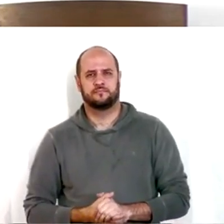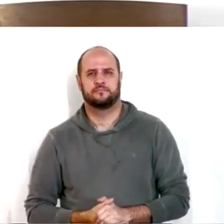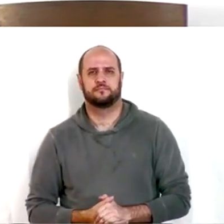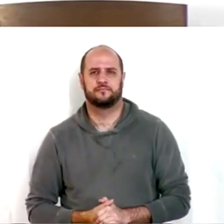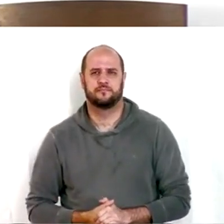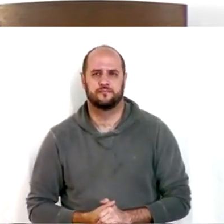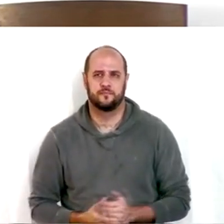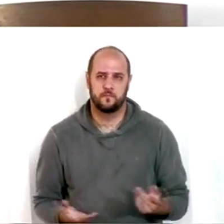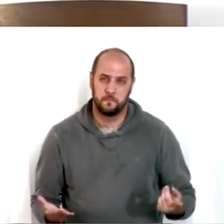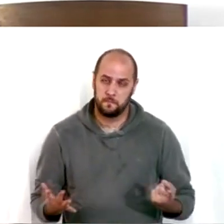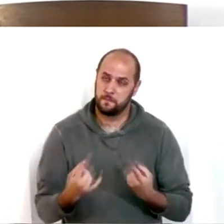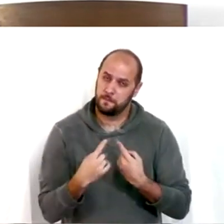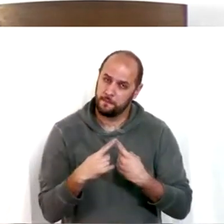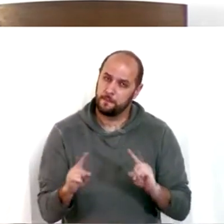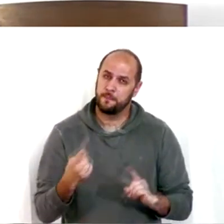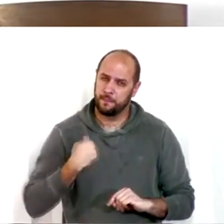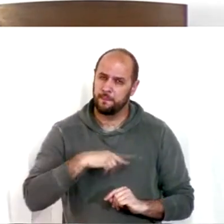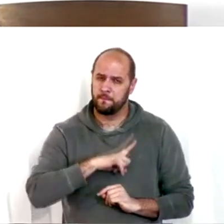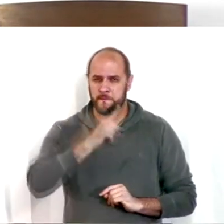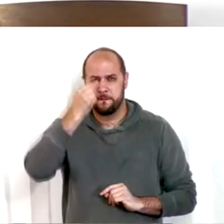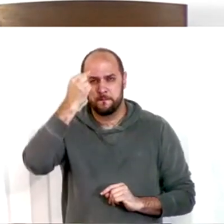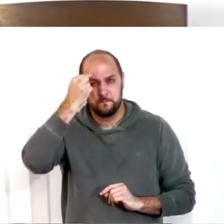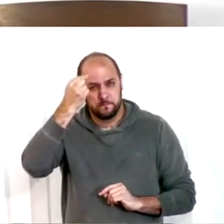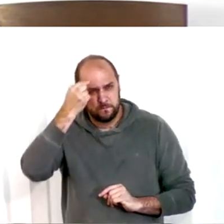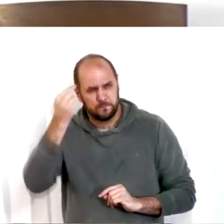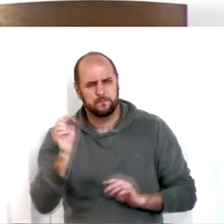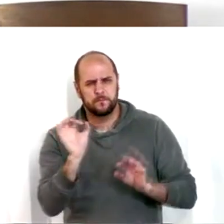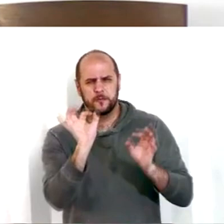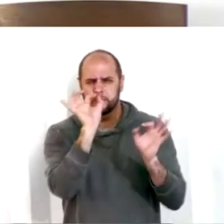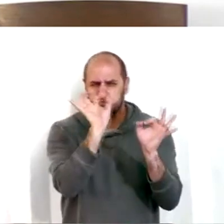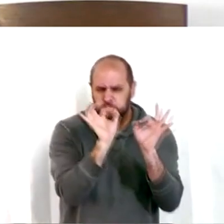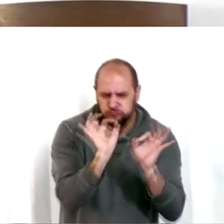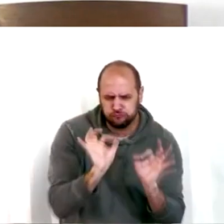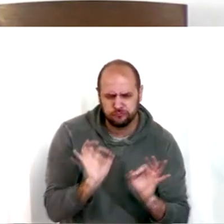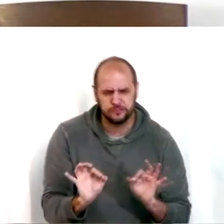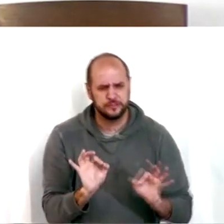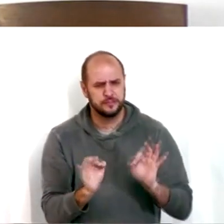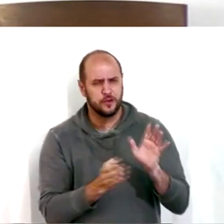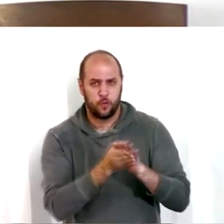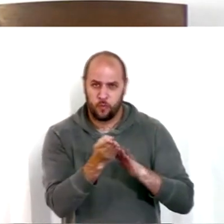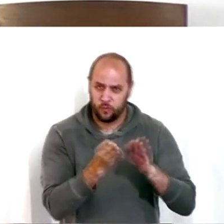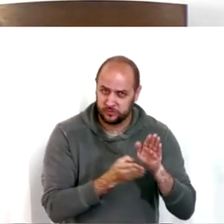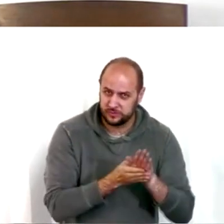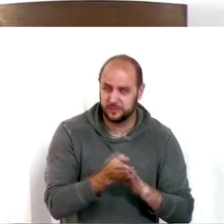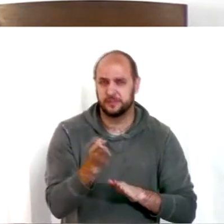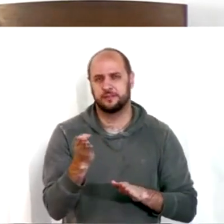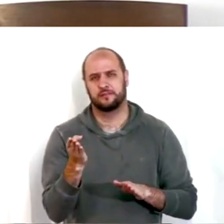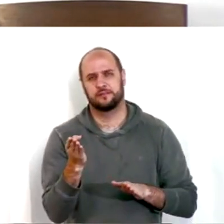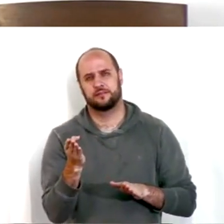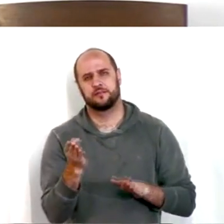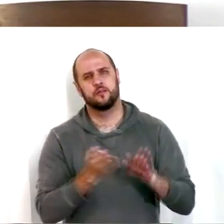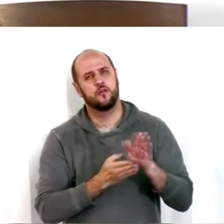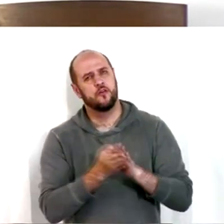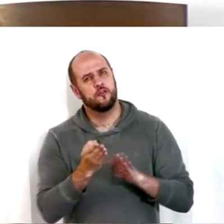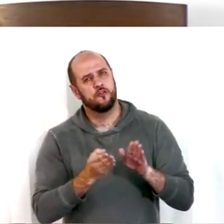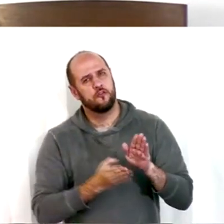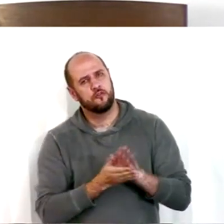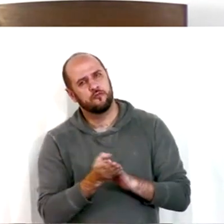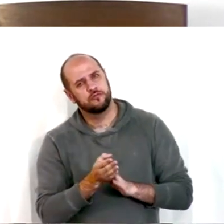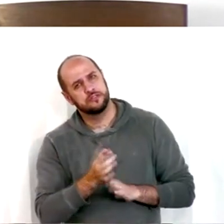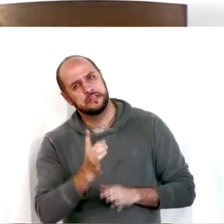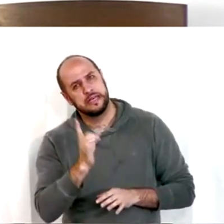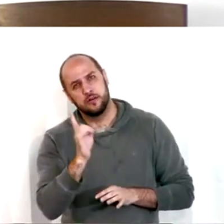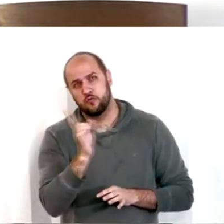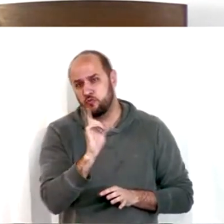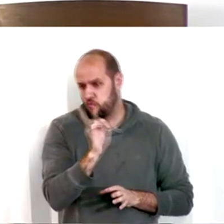Mas podemos chegar à conclusão, queridos, olhando detalhadamente para o conselho dela, que o seu conselho não foi